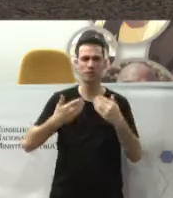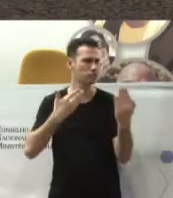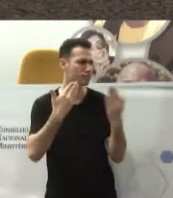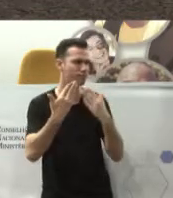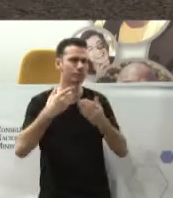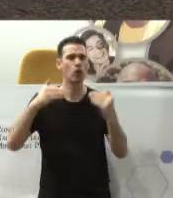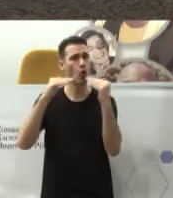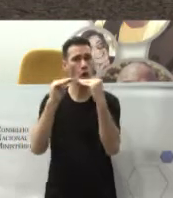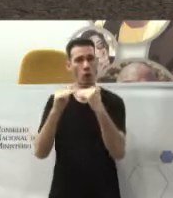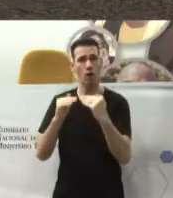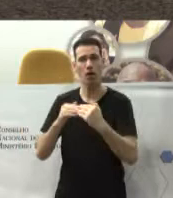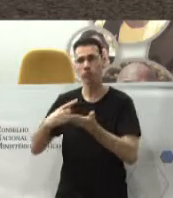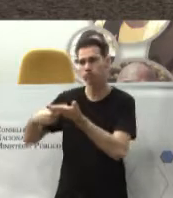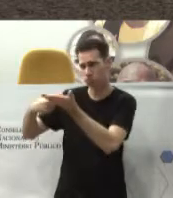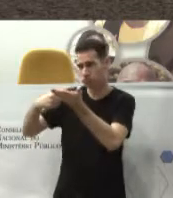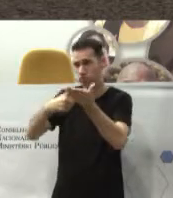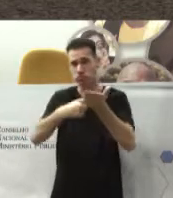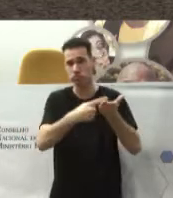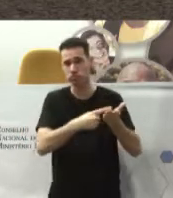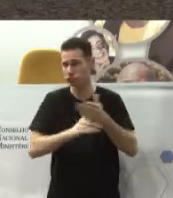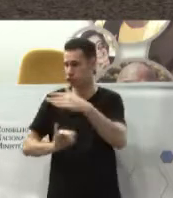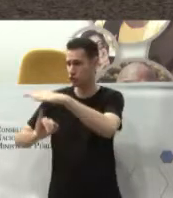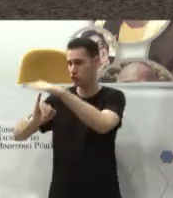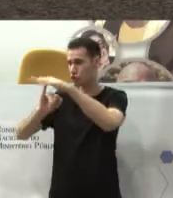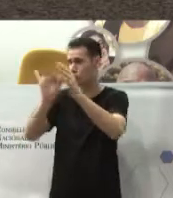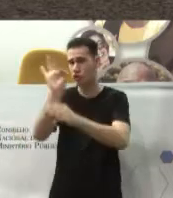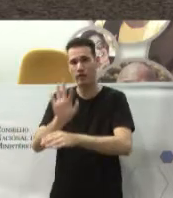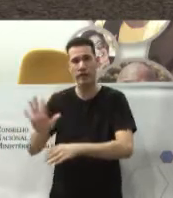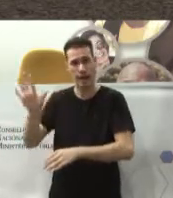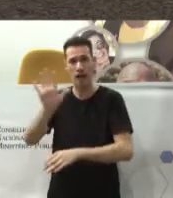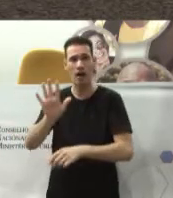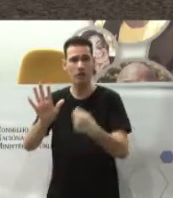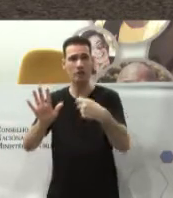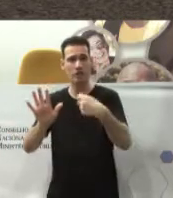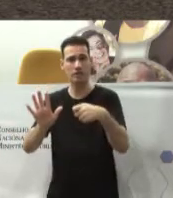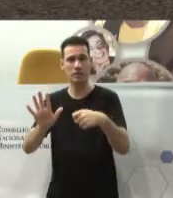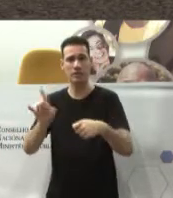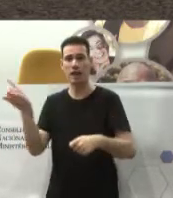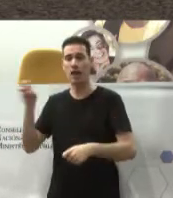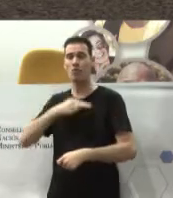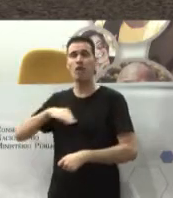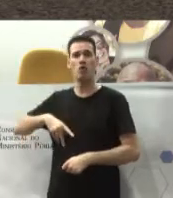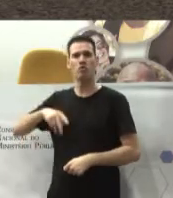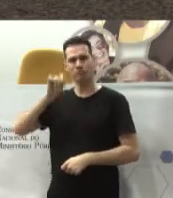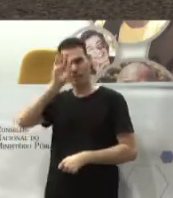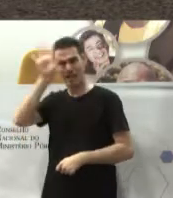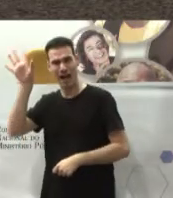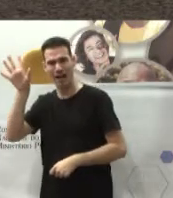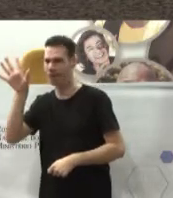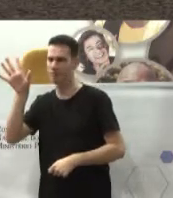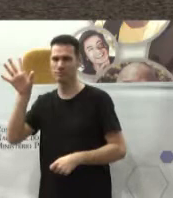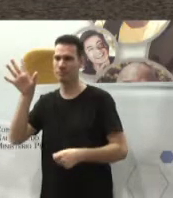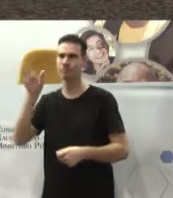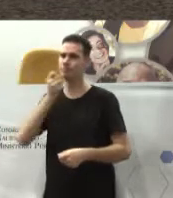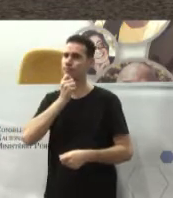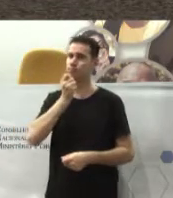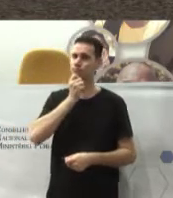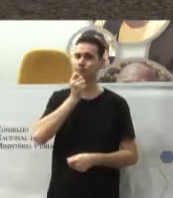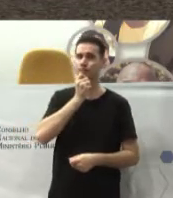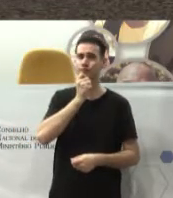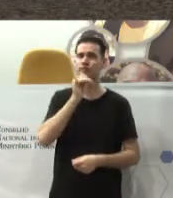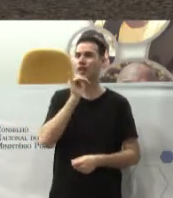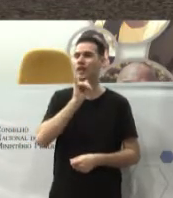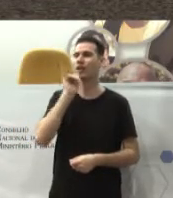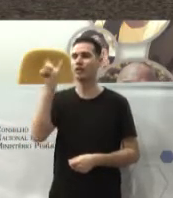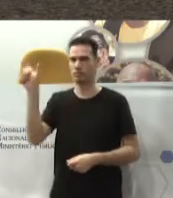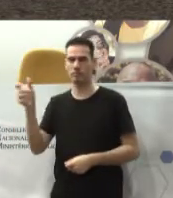suas atribuições para os entes federativos. Já não temos isso de forma clara no Ministério Público. Portanto, um exemplo muito comum, uma